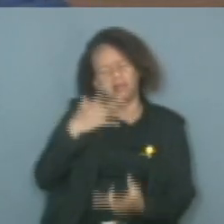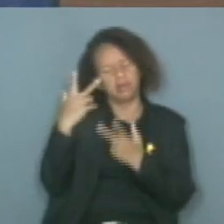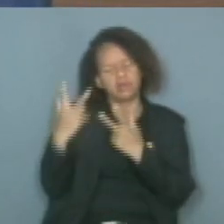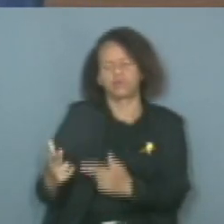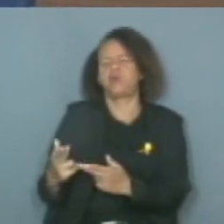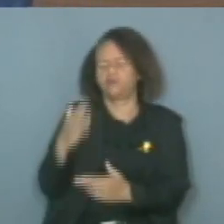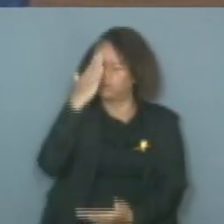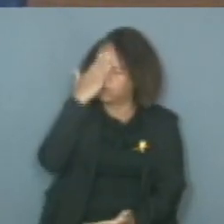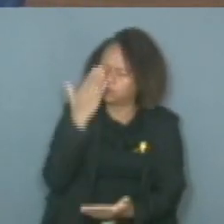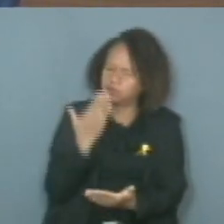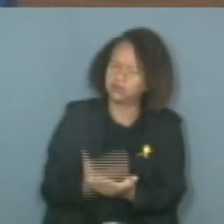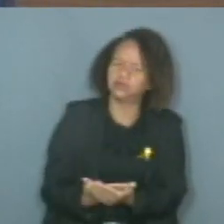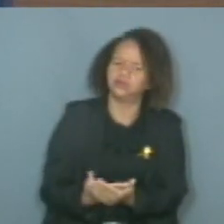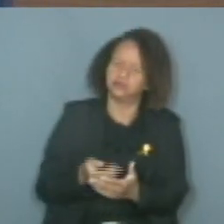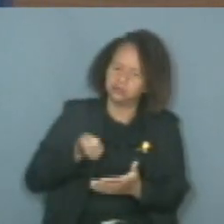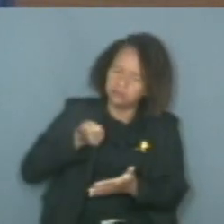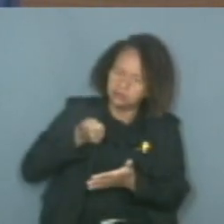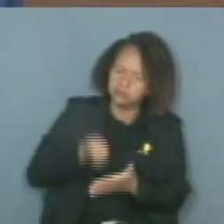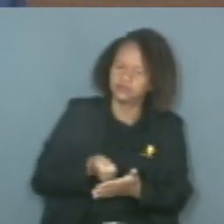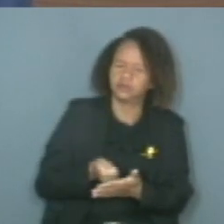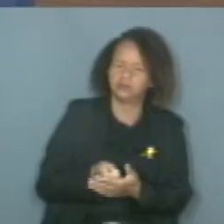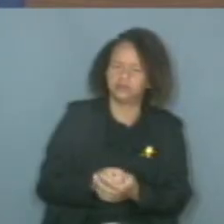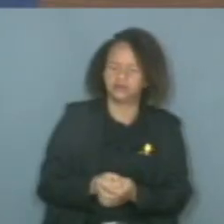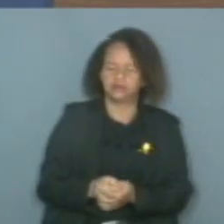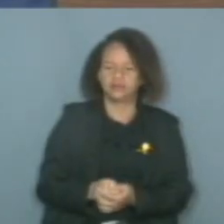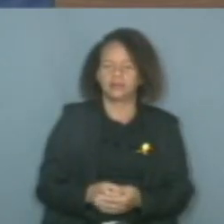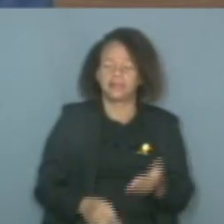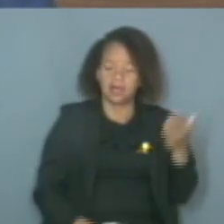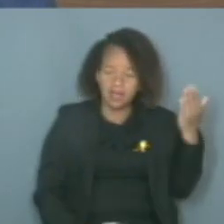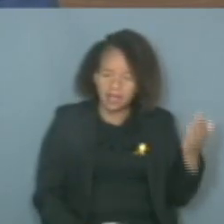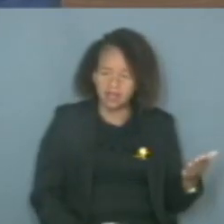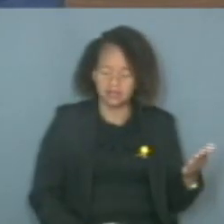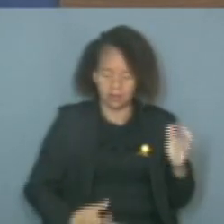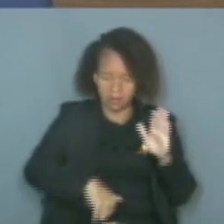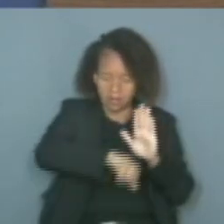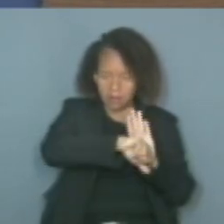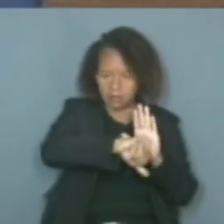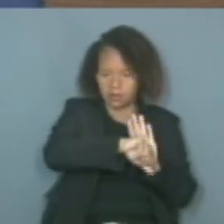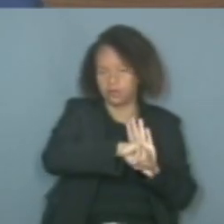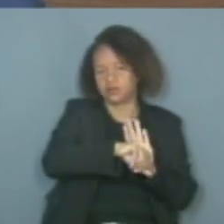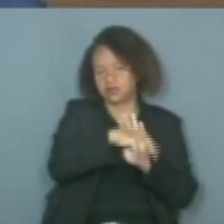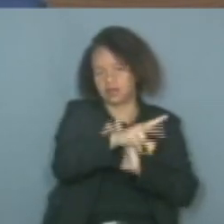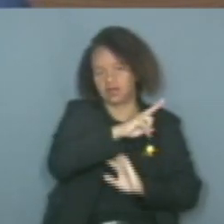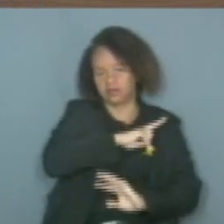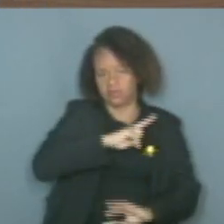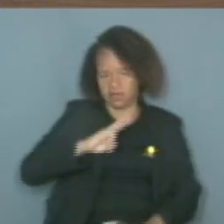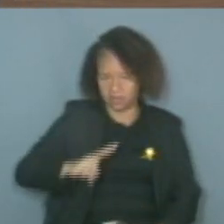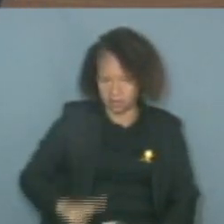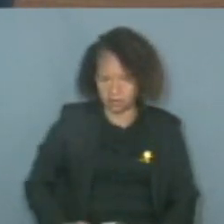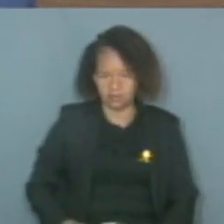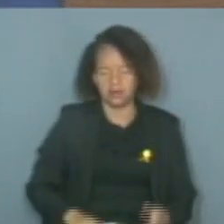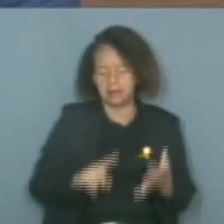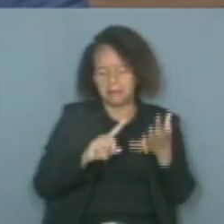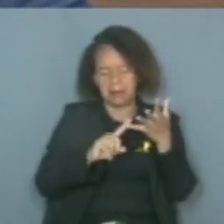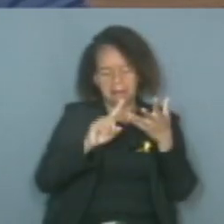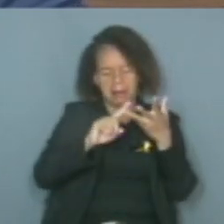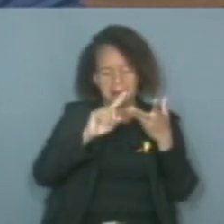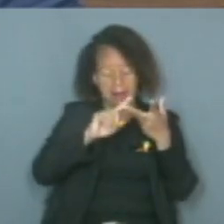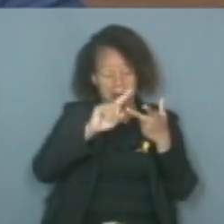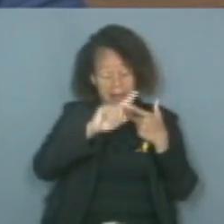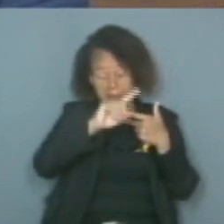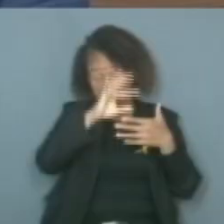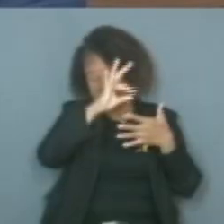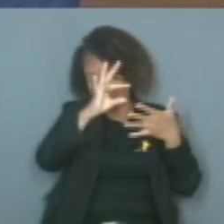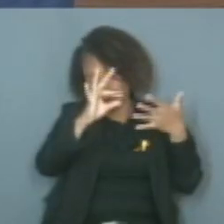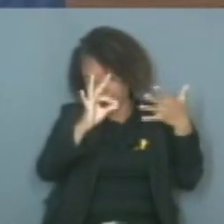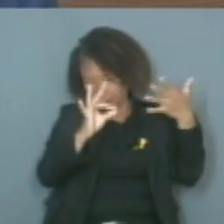defendo e acredito firmemente. Então esse é o criminoso que a vereadora citou tantos nomes